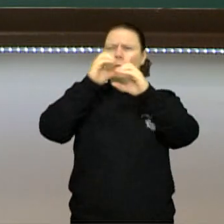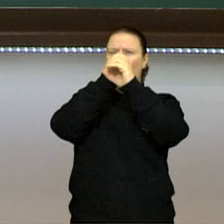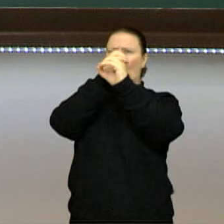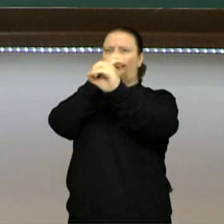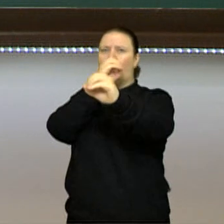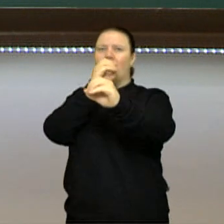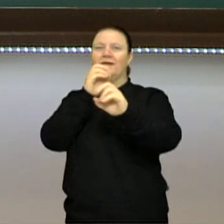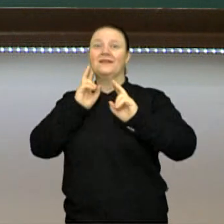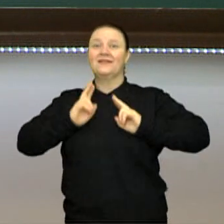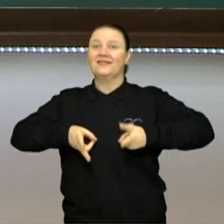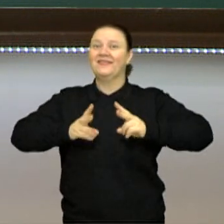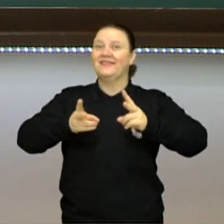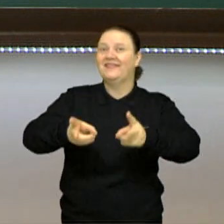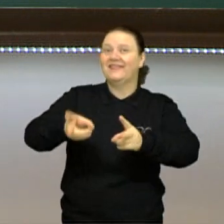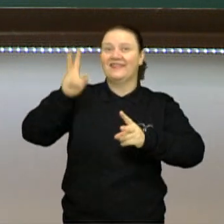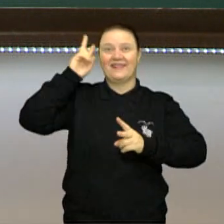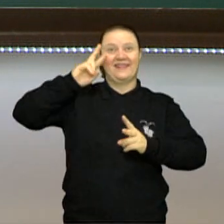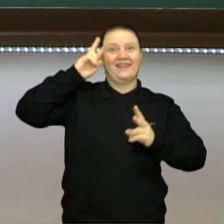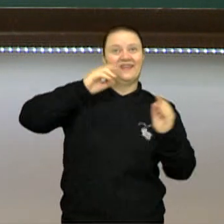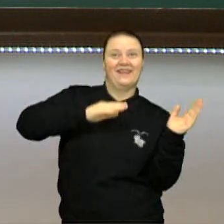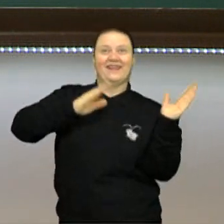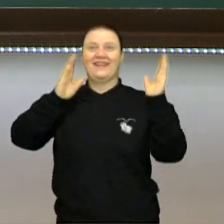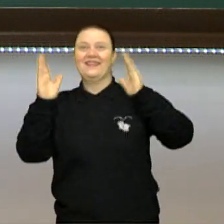né, continua a nossa história.